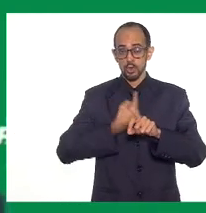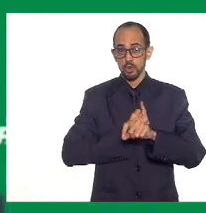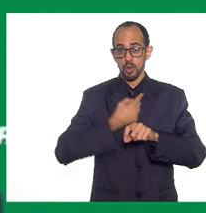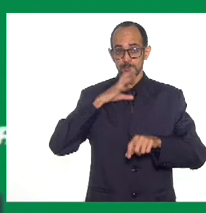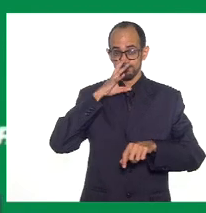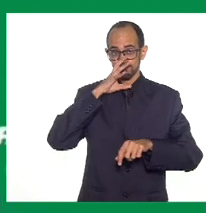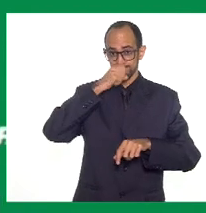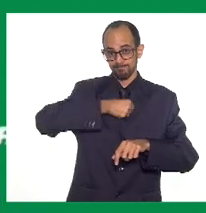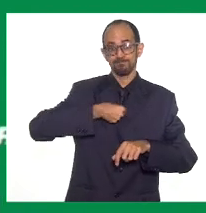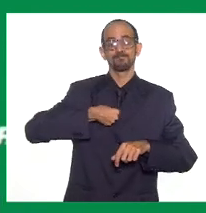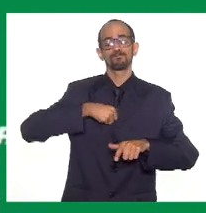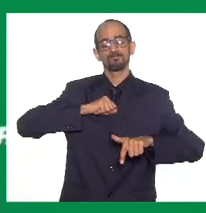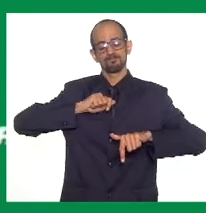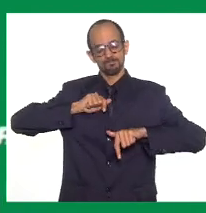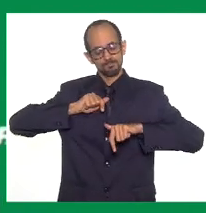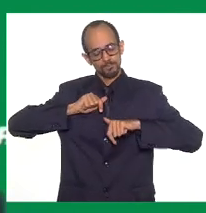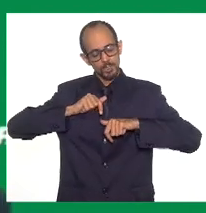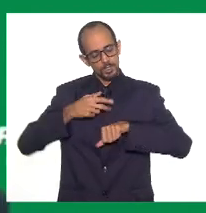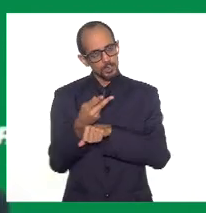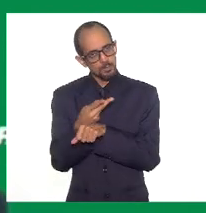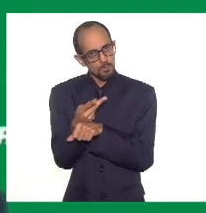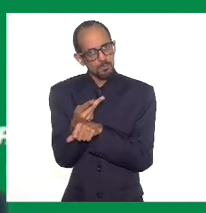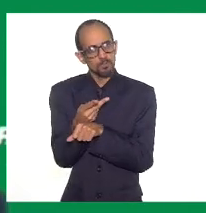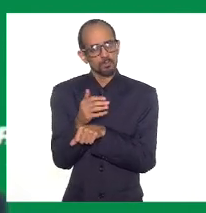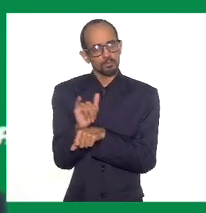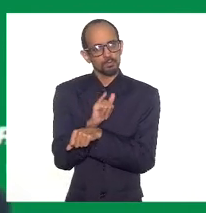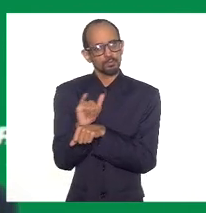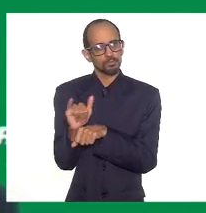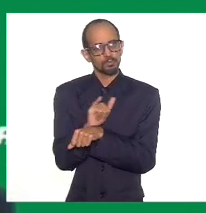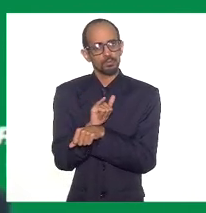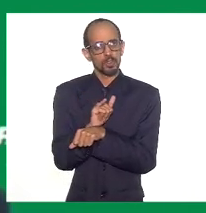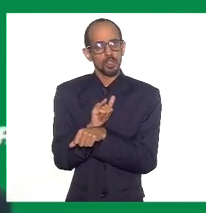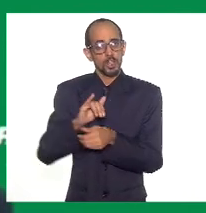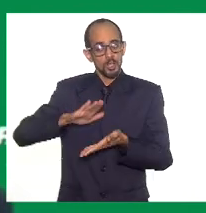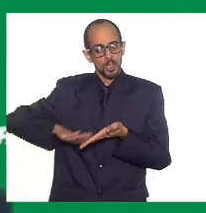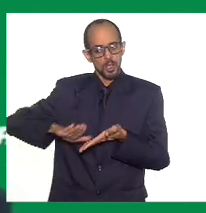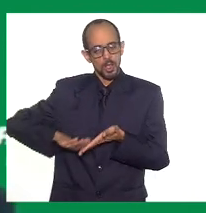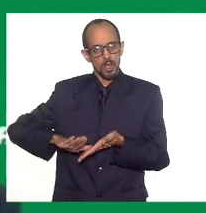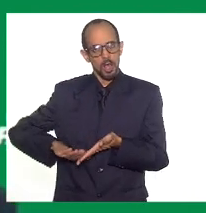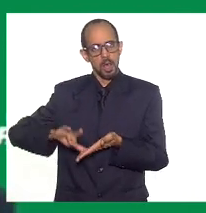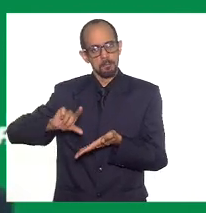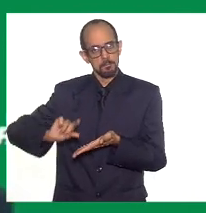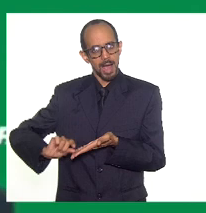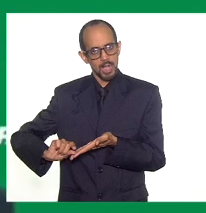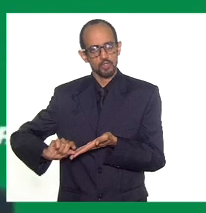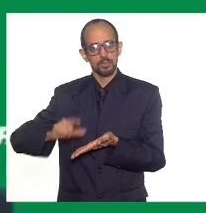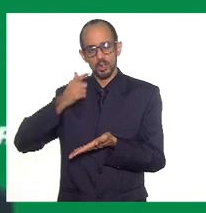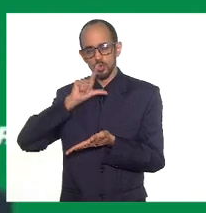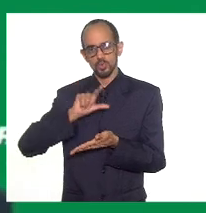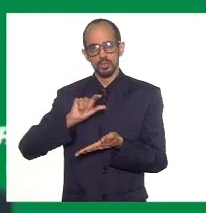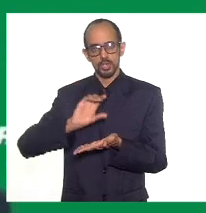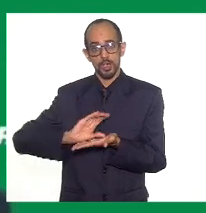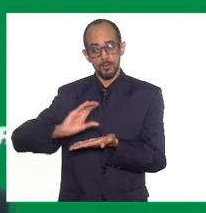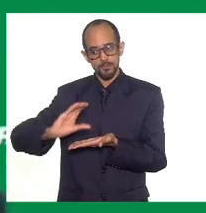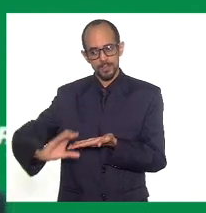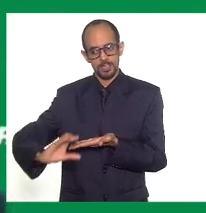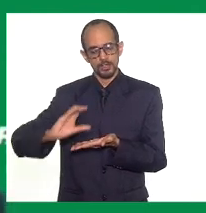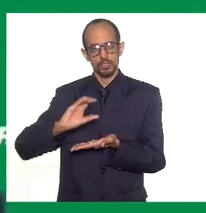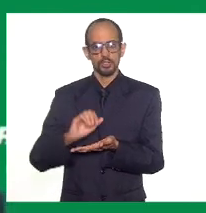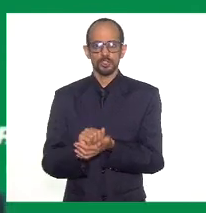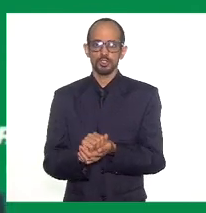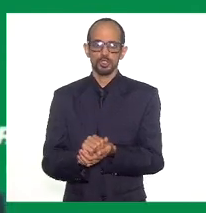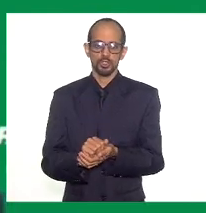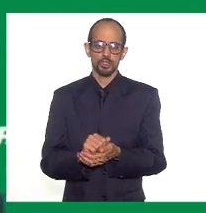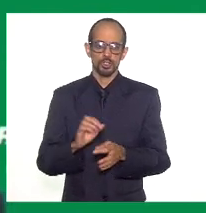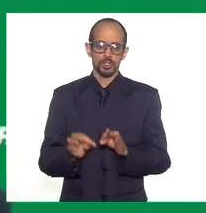nossas operações. A gente tem que buscar sempre custos baixos para ser competitivo, para poder investir na tecnologia necessária